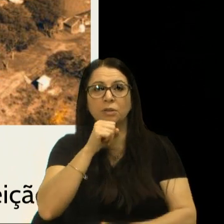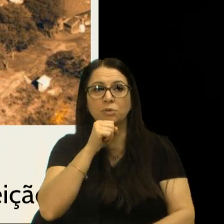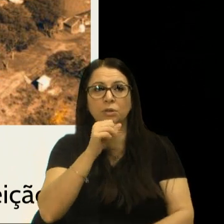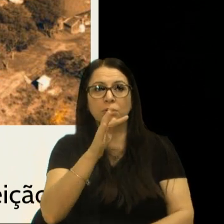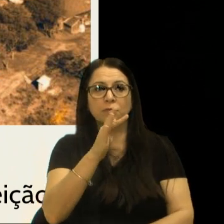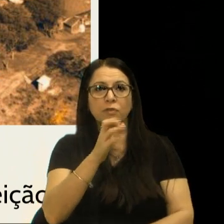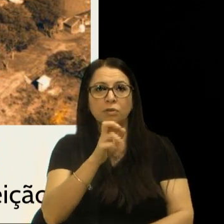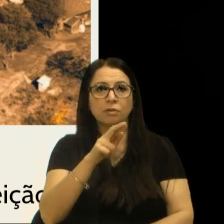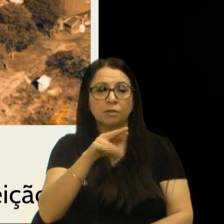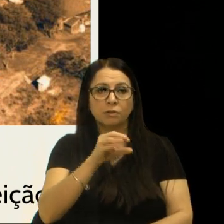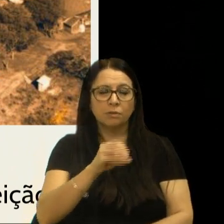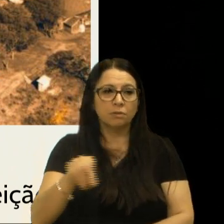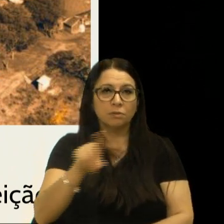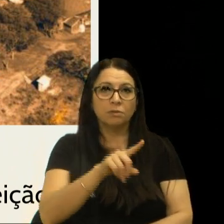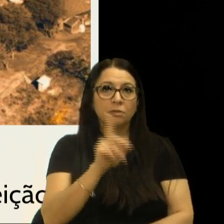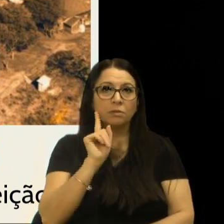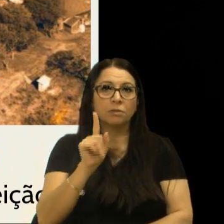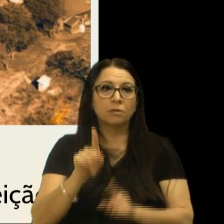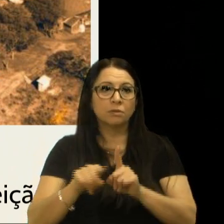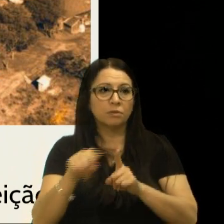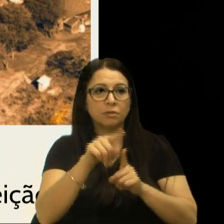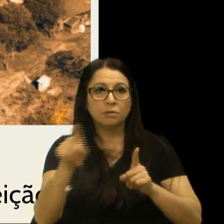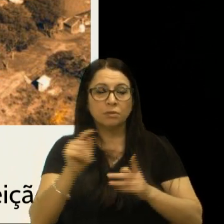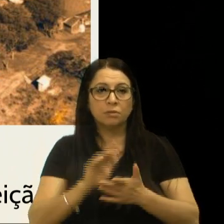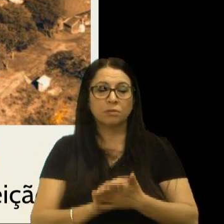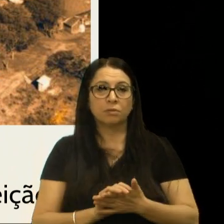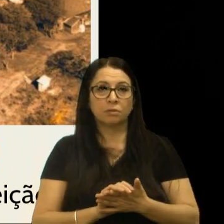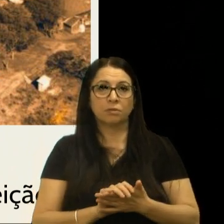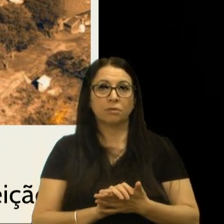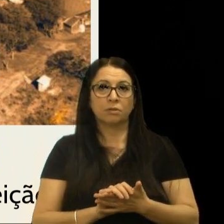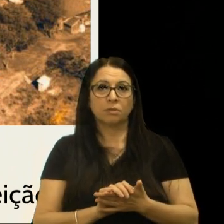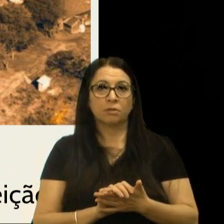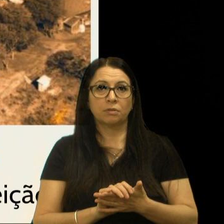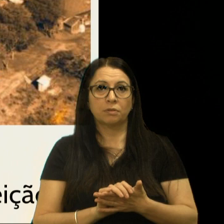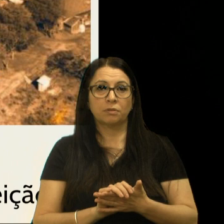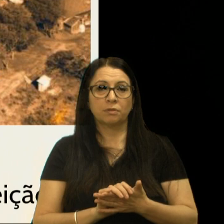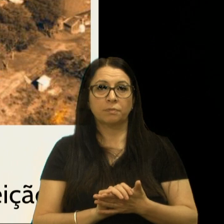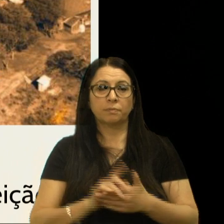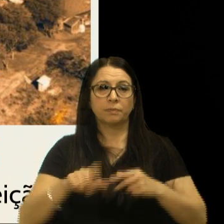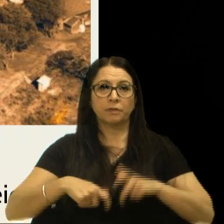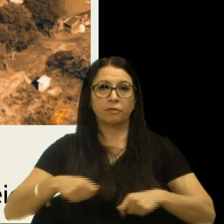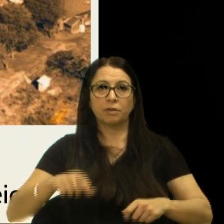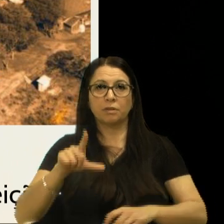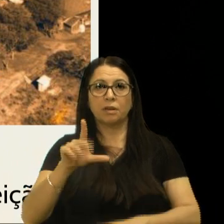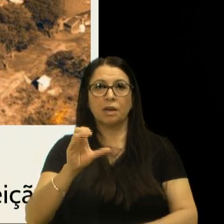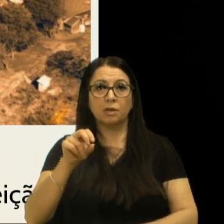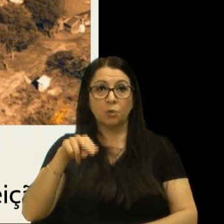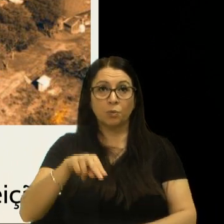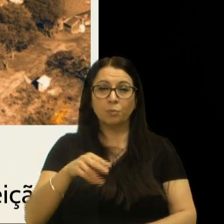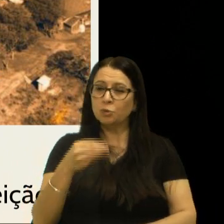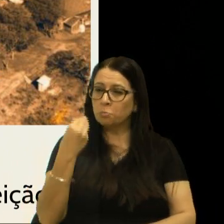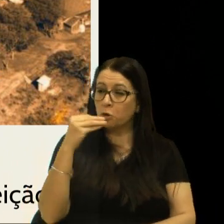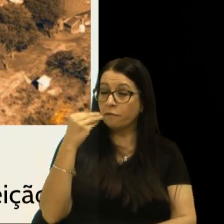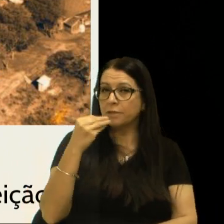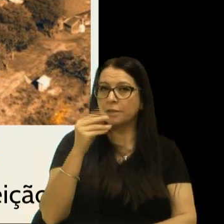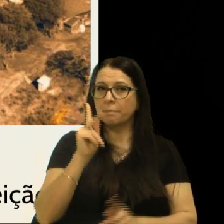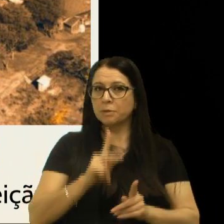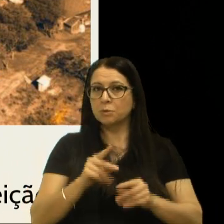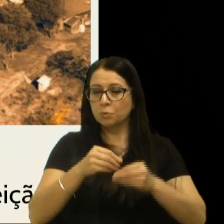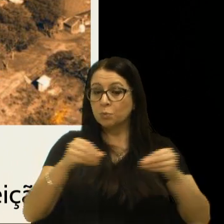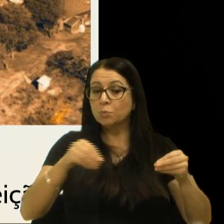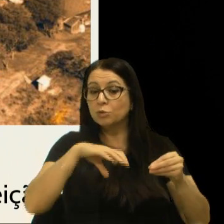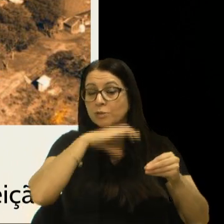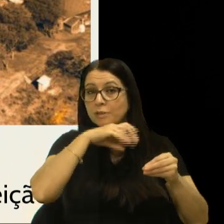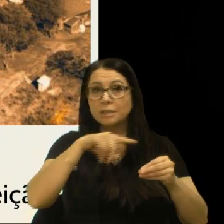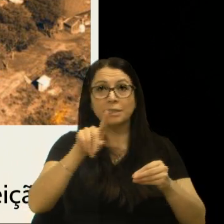época, foi incumbido pelo Frei Leão a convencer o proprietário da área